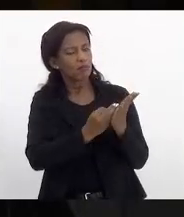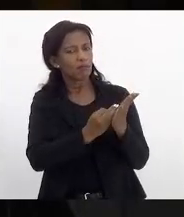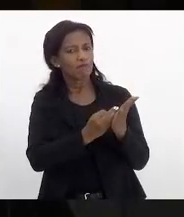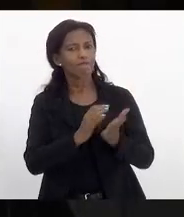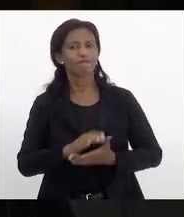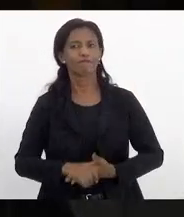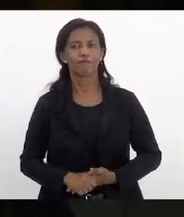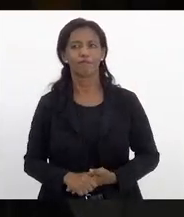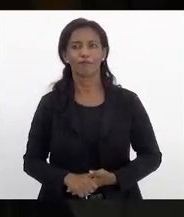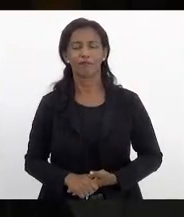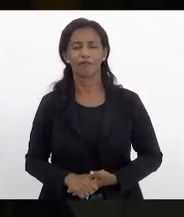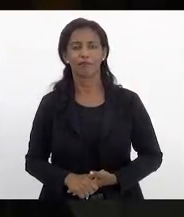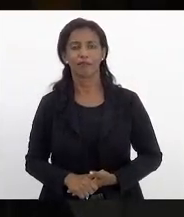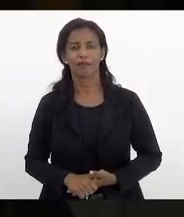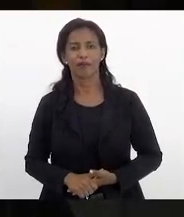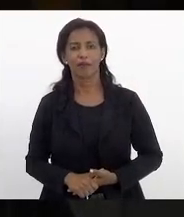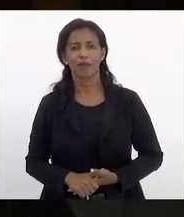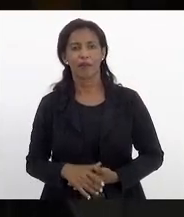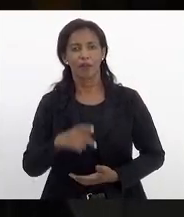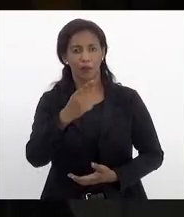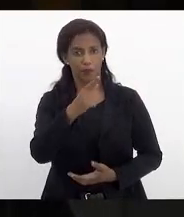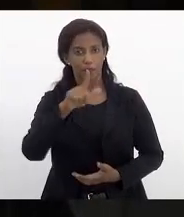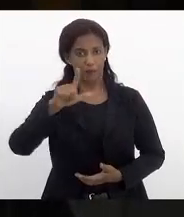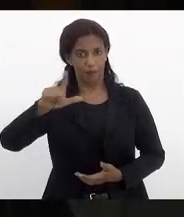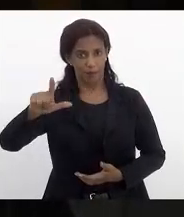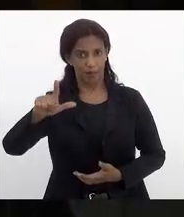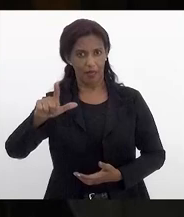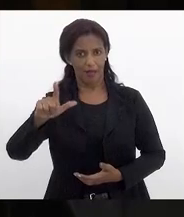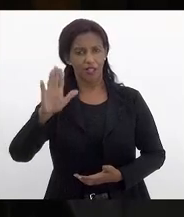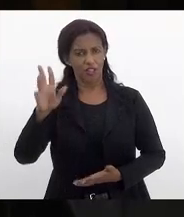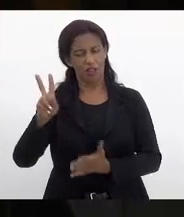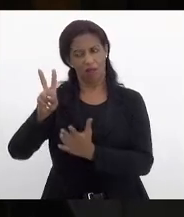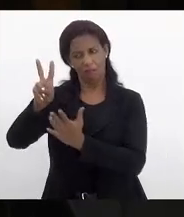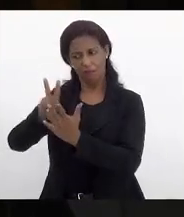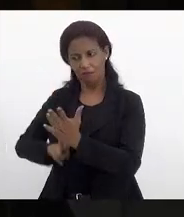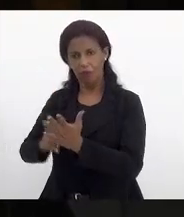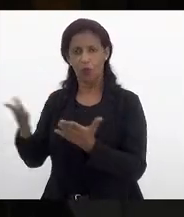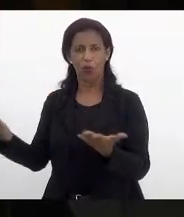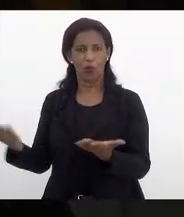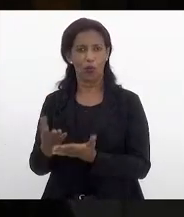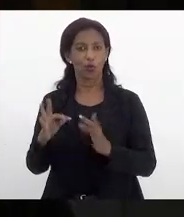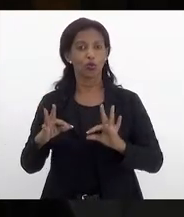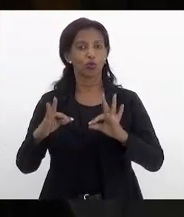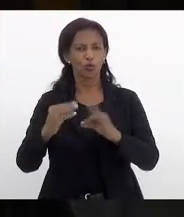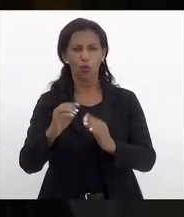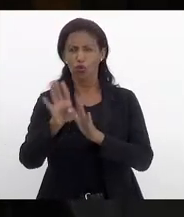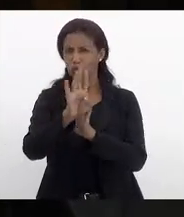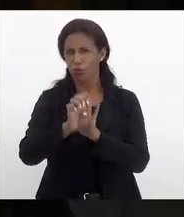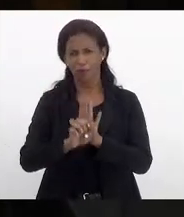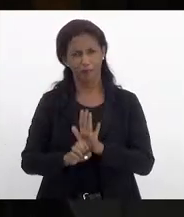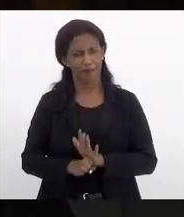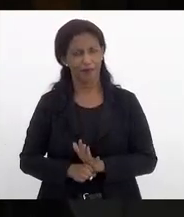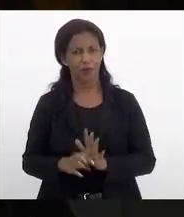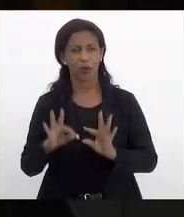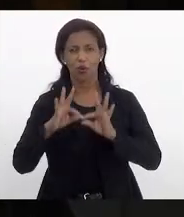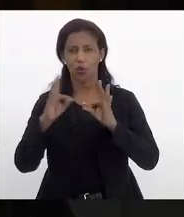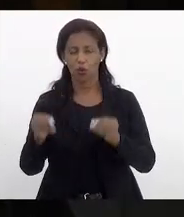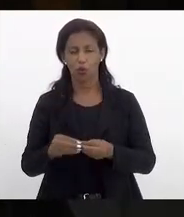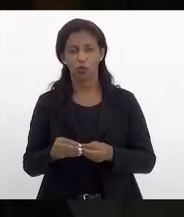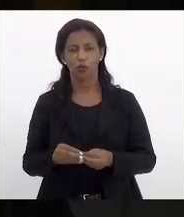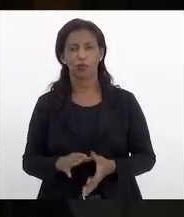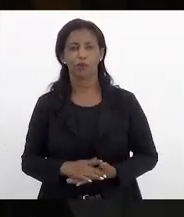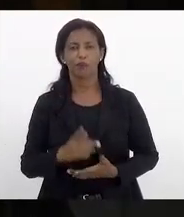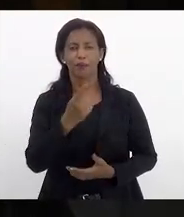tempo. Segundo o projeto de lei apreciado hoje, e todos estão emendados, projeto de